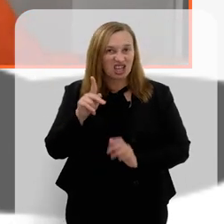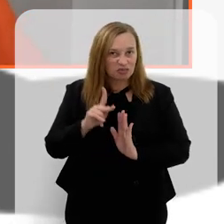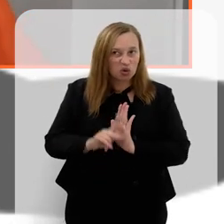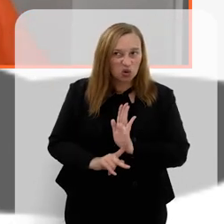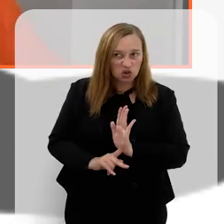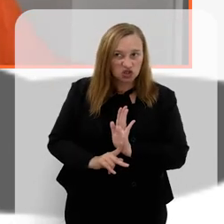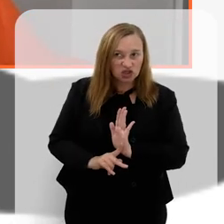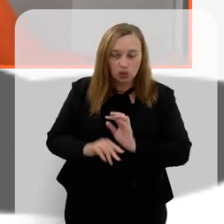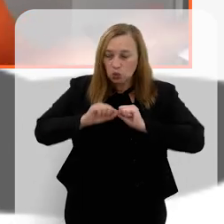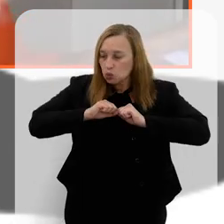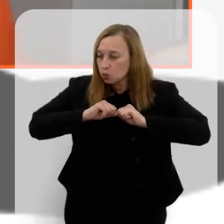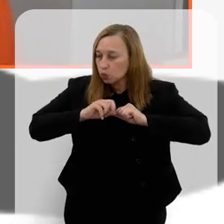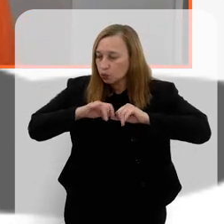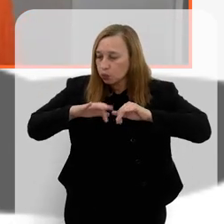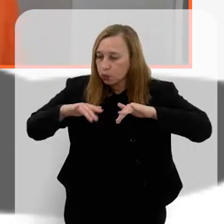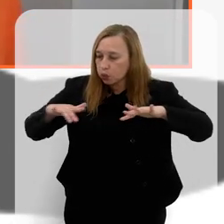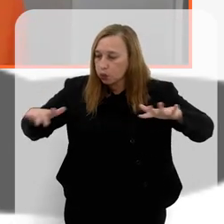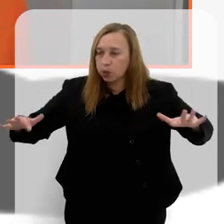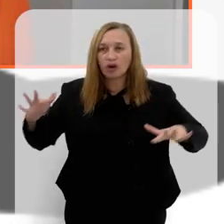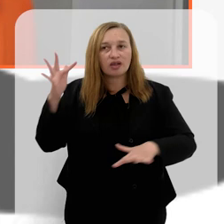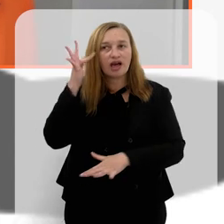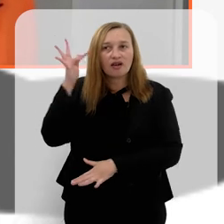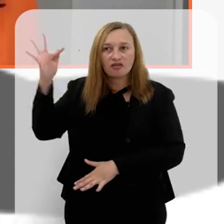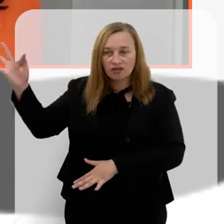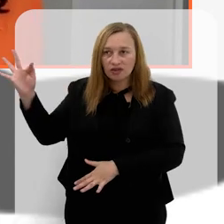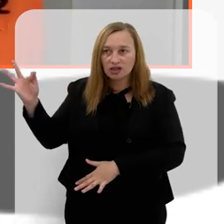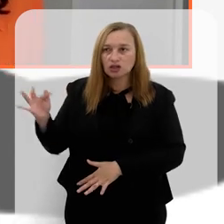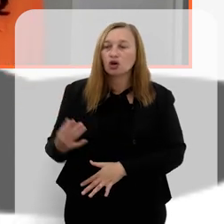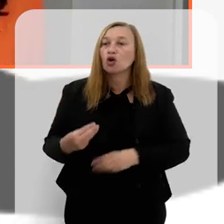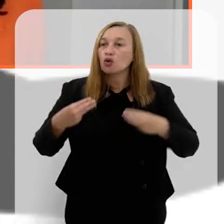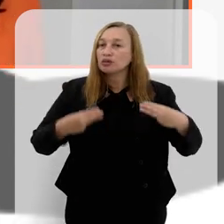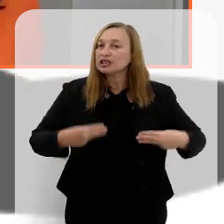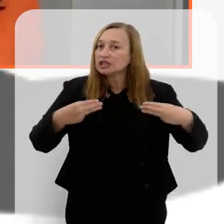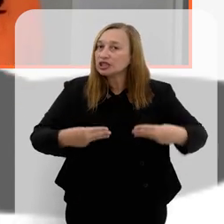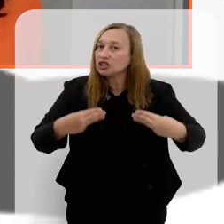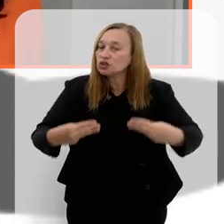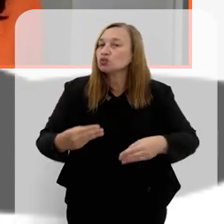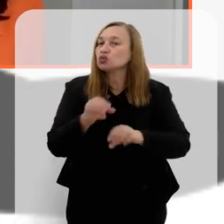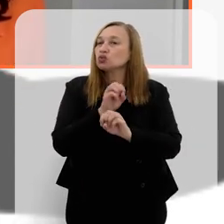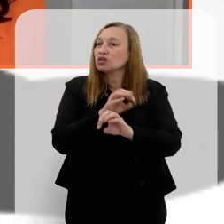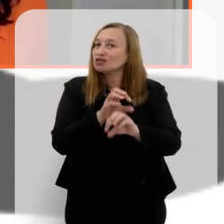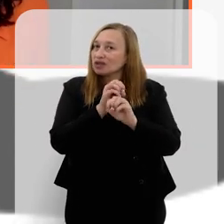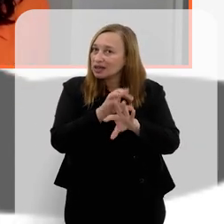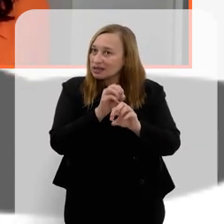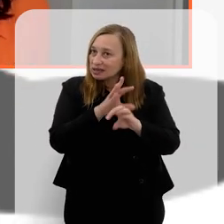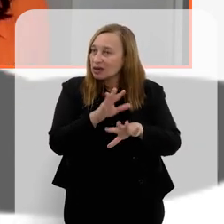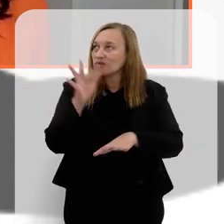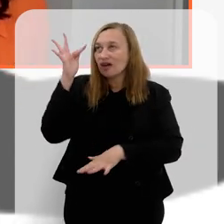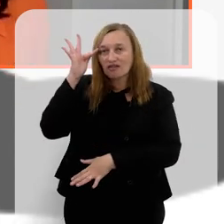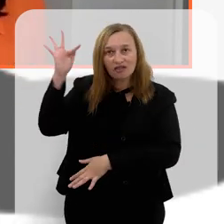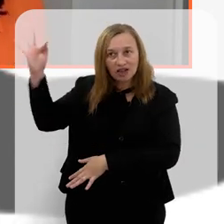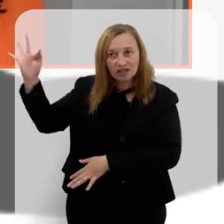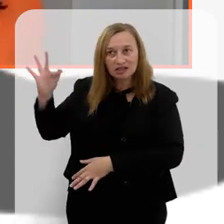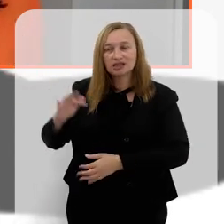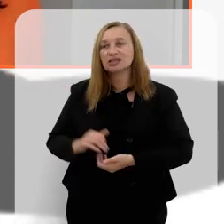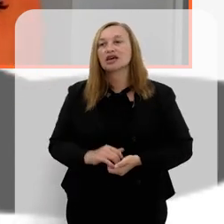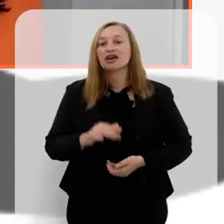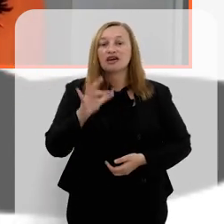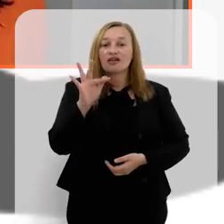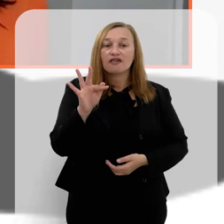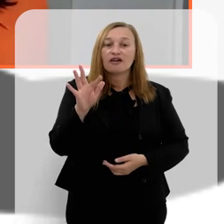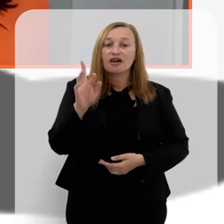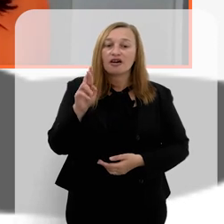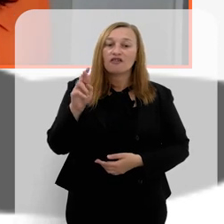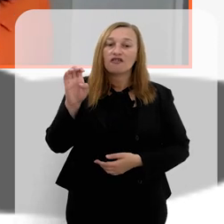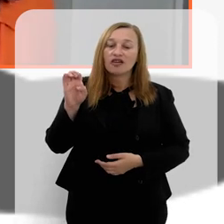que esse projeto, ele se espalhou na França toda, inclusive o ministro da Educação na França, quando